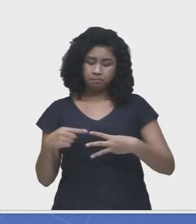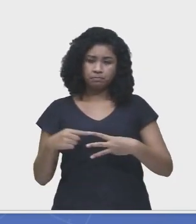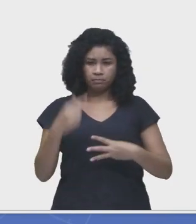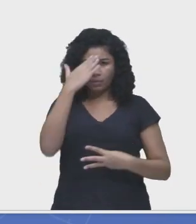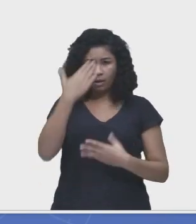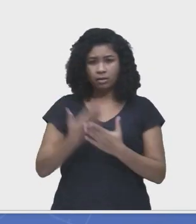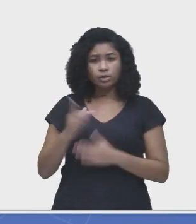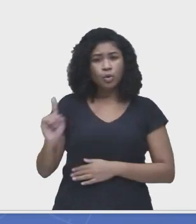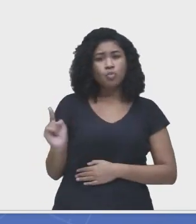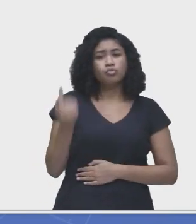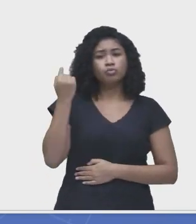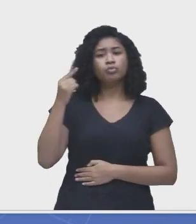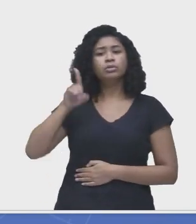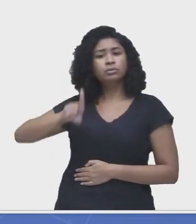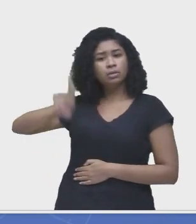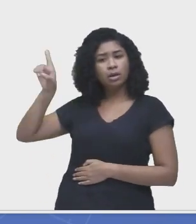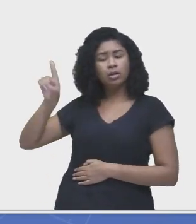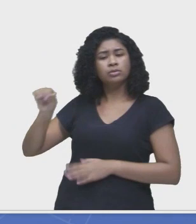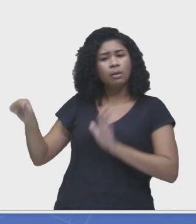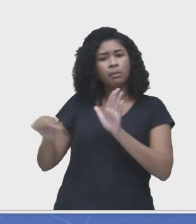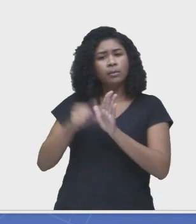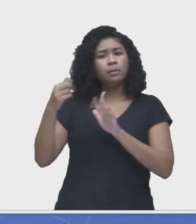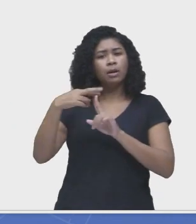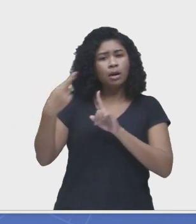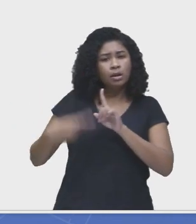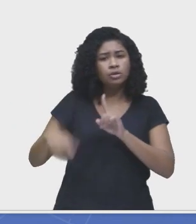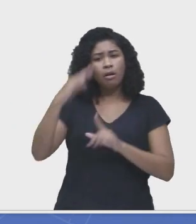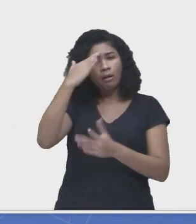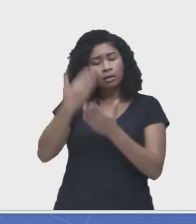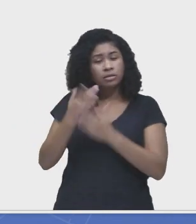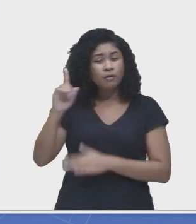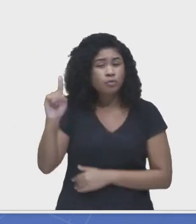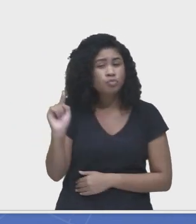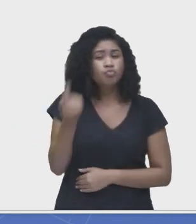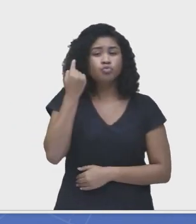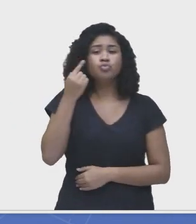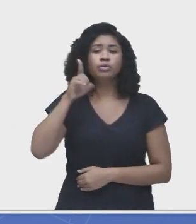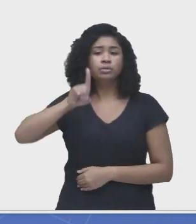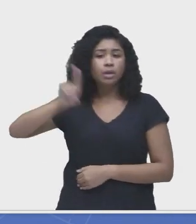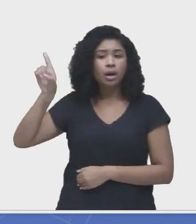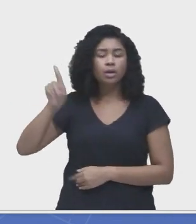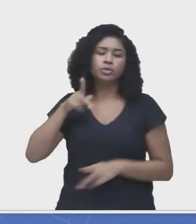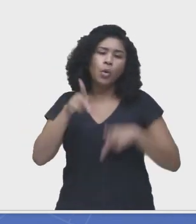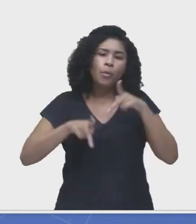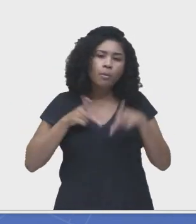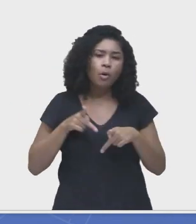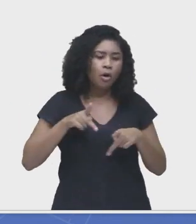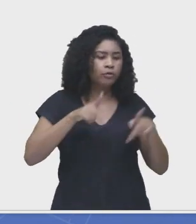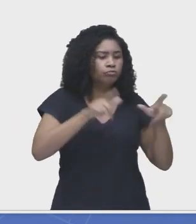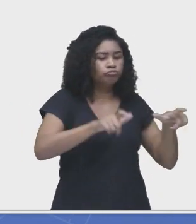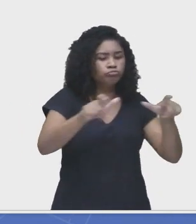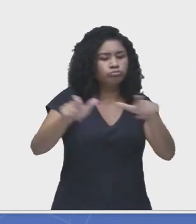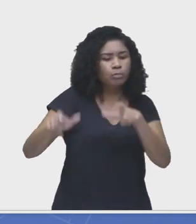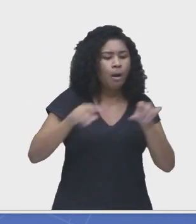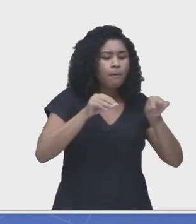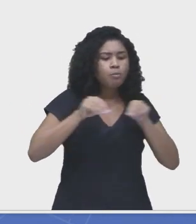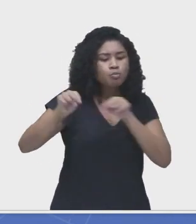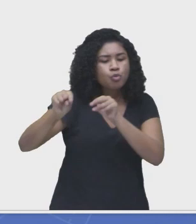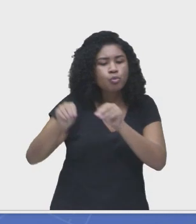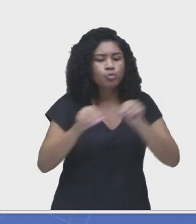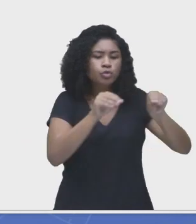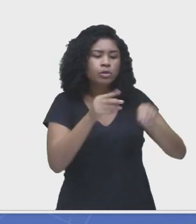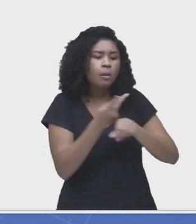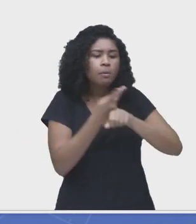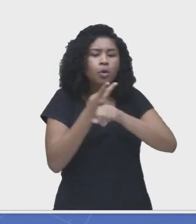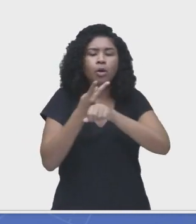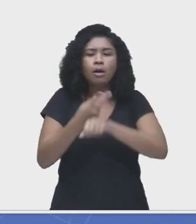monoteístas, tá bom? Primeira religião monoteísta ali. Eles eram um povo nômade e aí, em busca de melhores